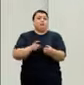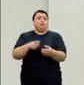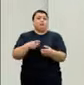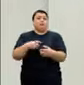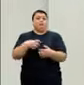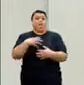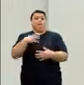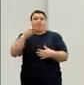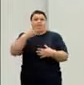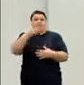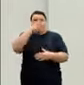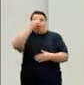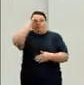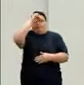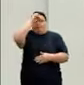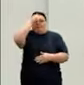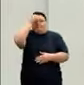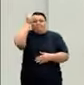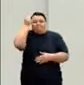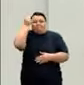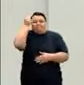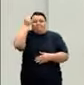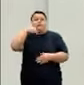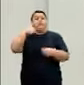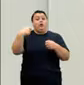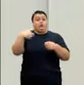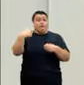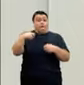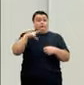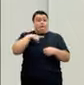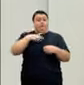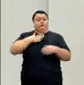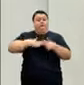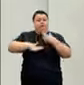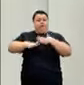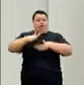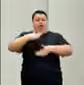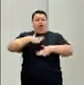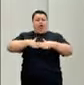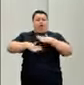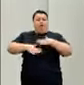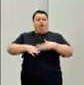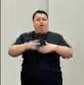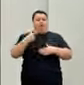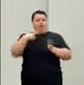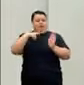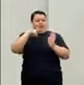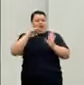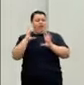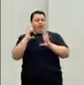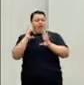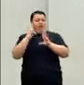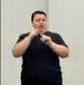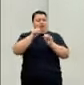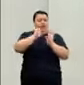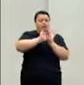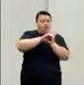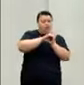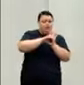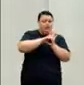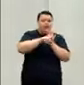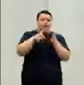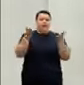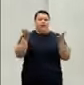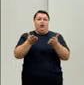famoso branco, né? Então, é ter calma e rever os conceitos e revendo tranquilamente, né?